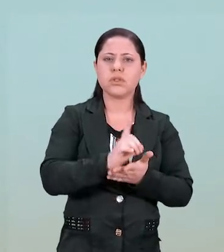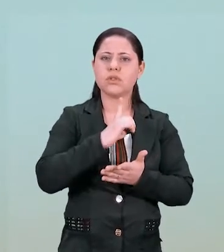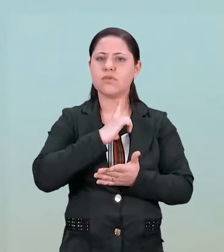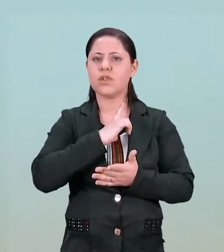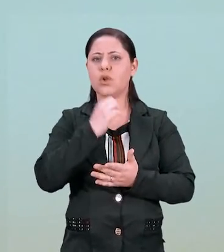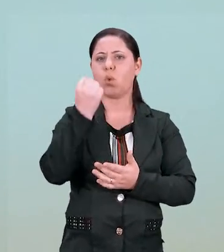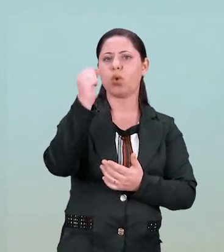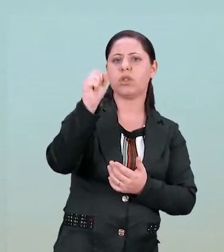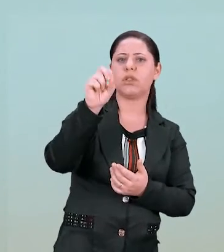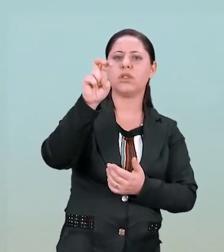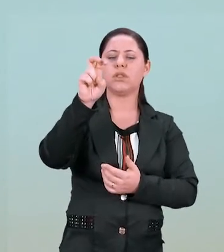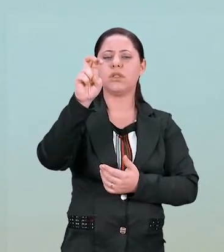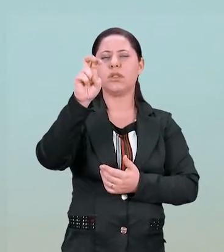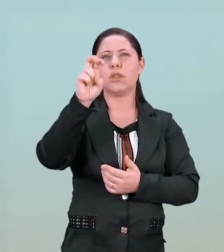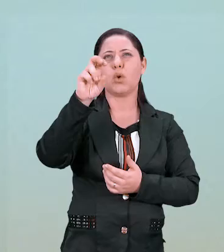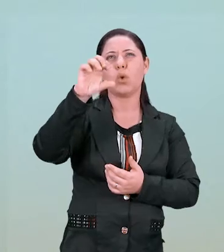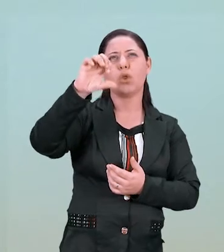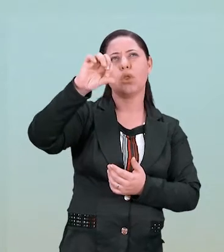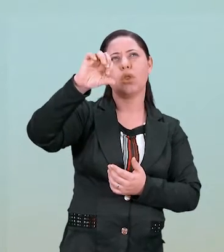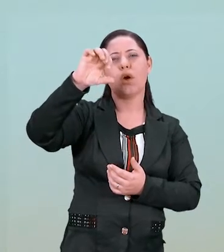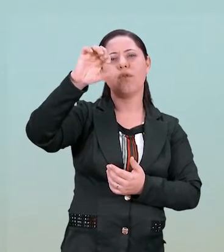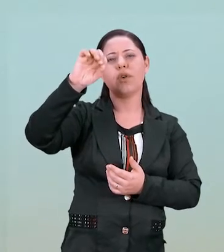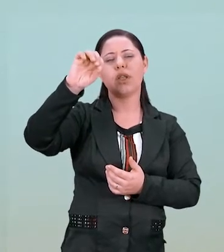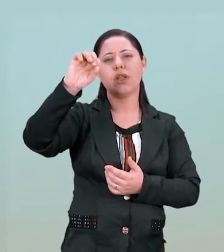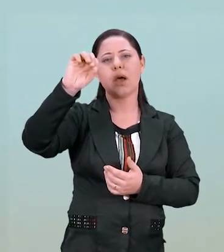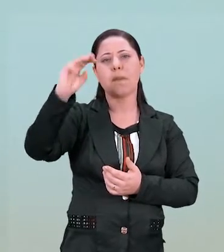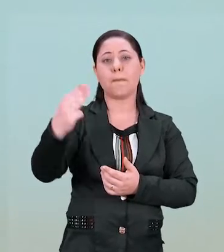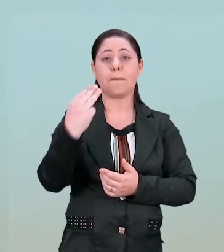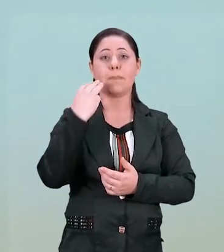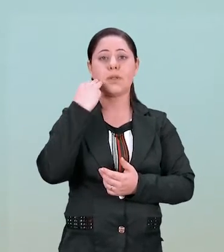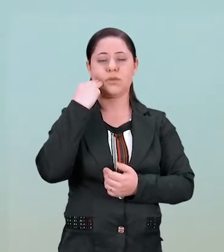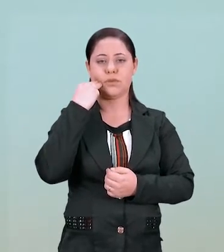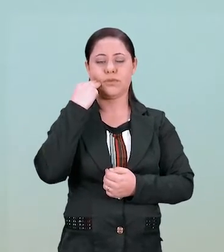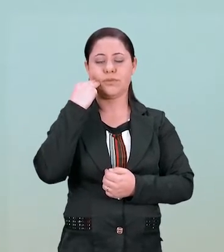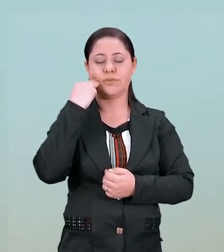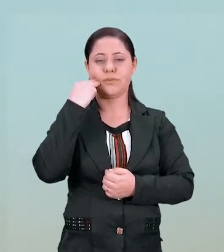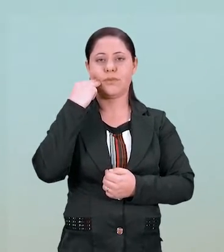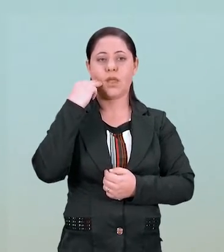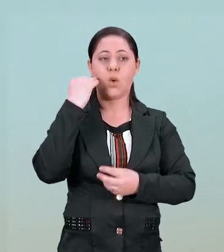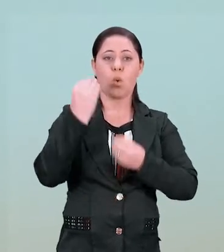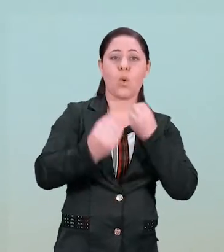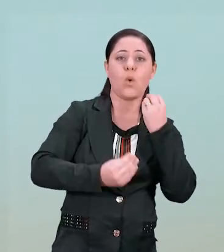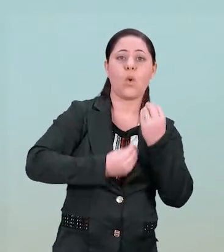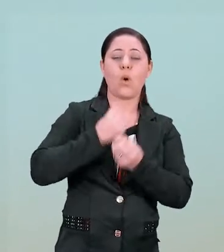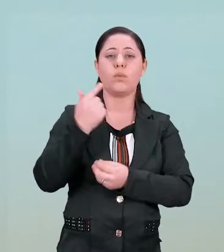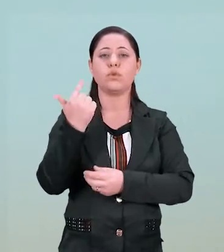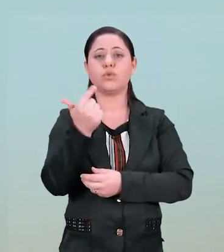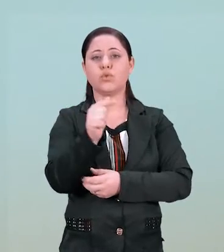85 a 90 milhões. Todavia, como não havia